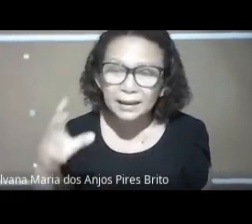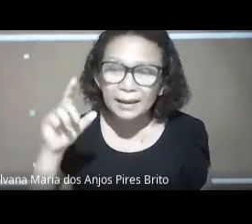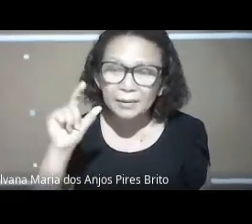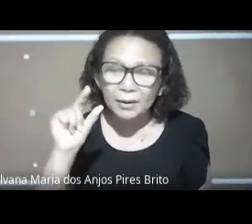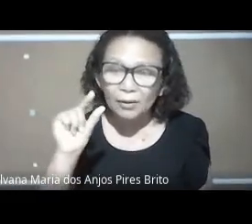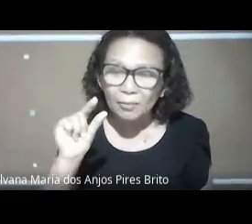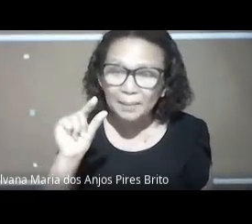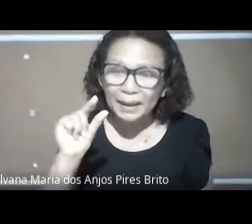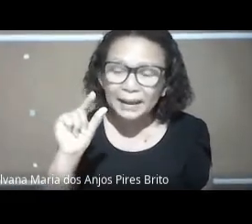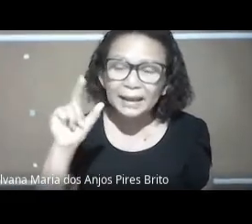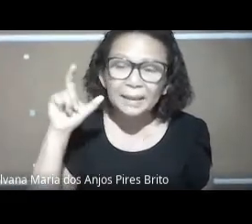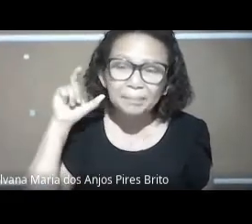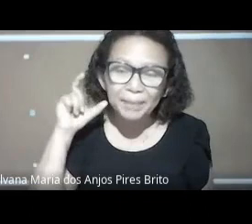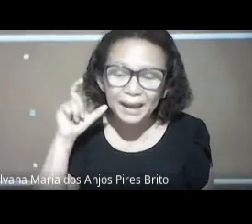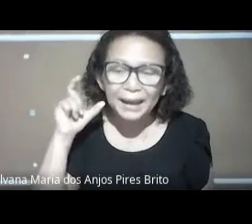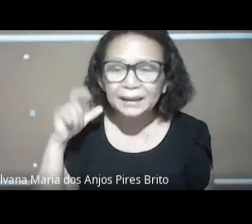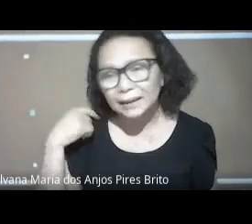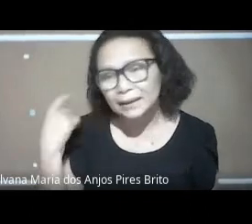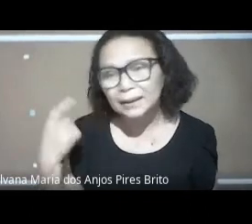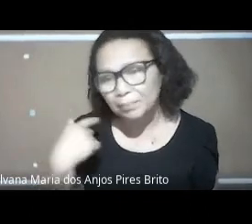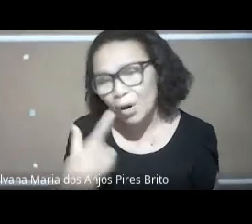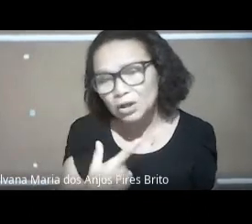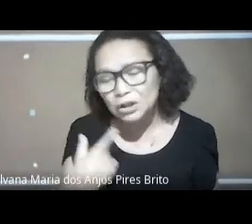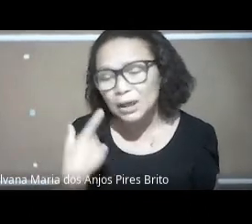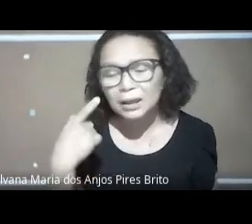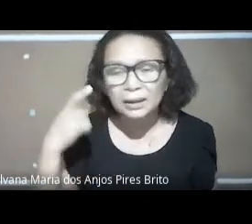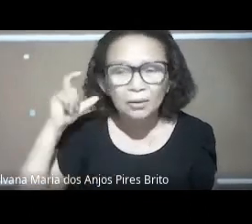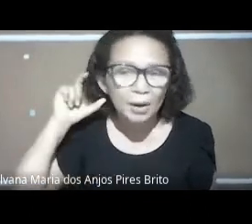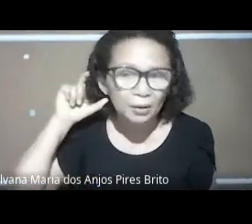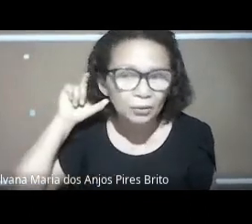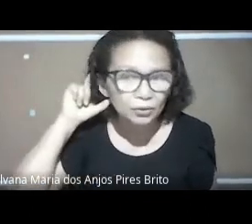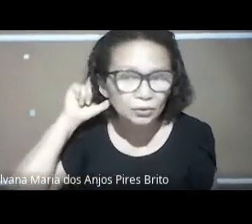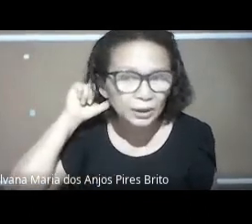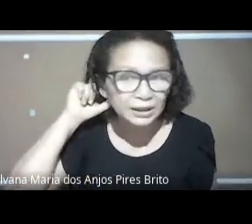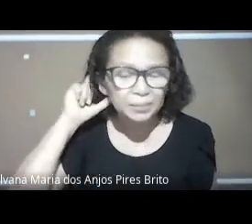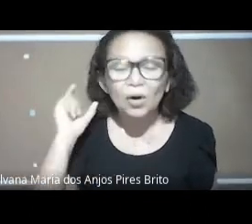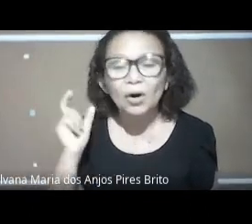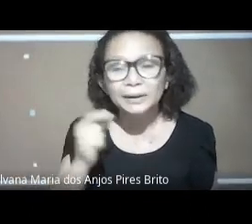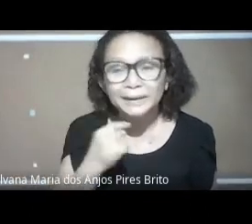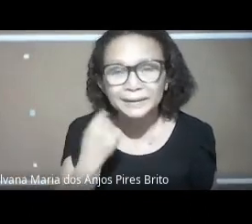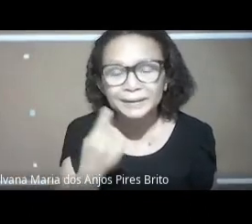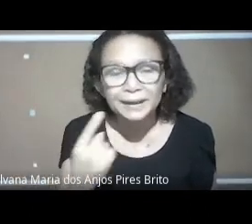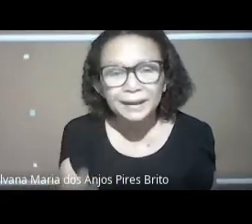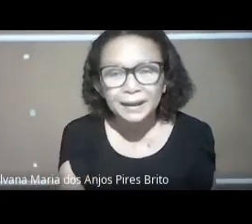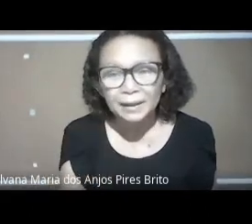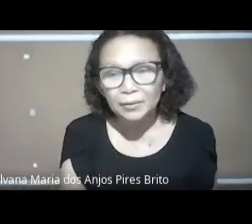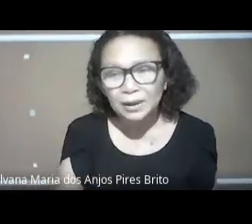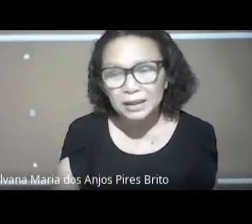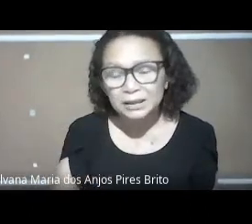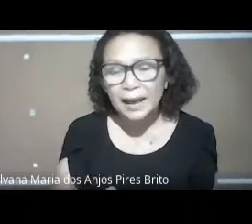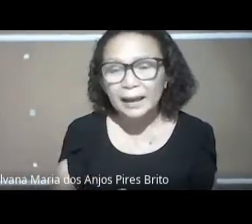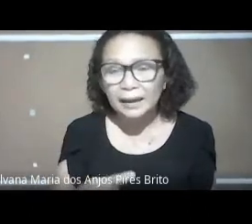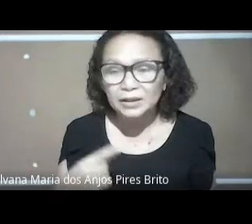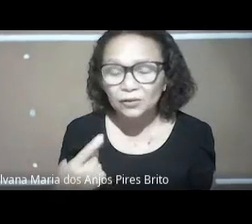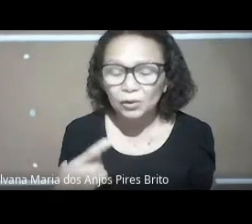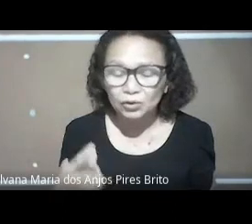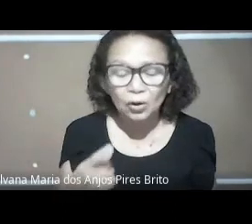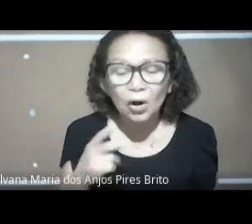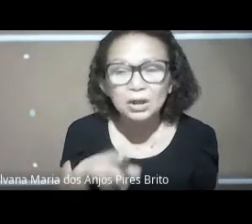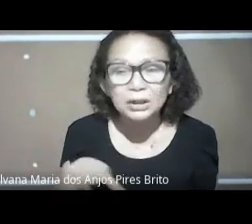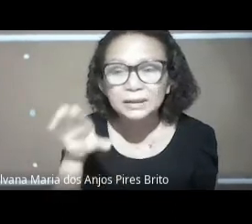aqueles que têm uma pequena perda, que pode ainda, com recurso das próteses e muitas